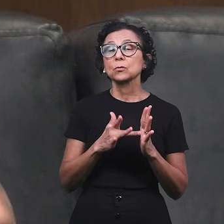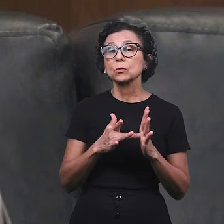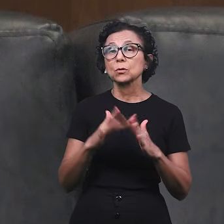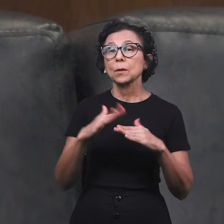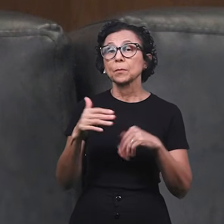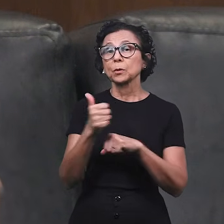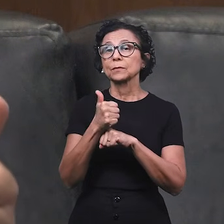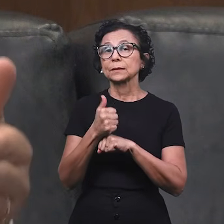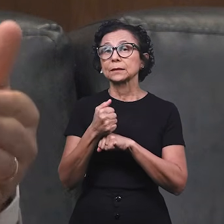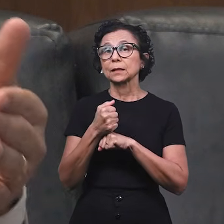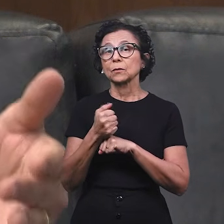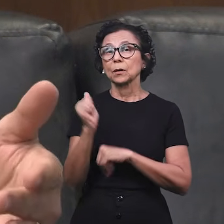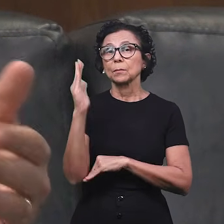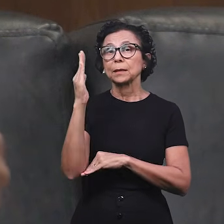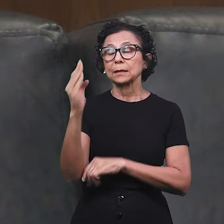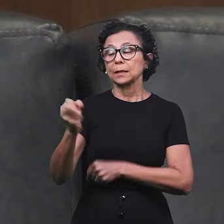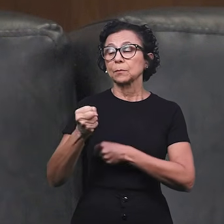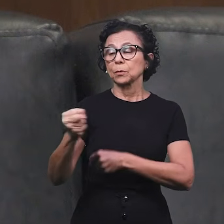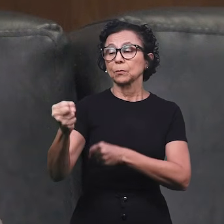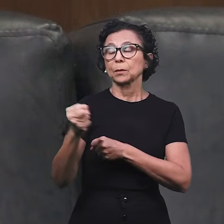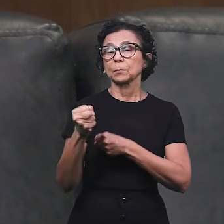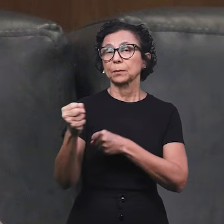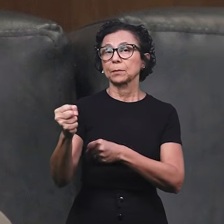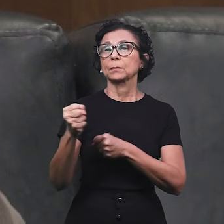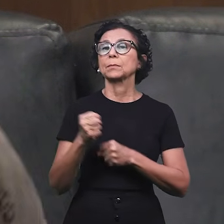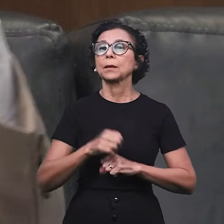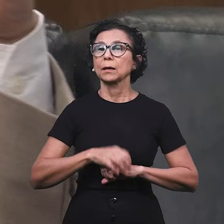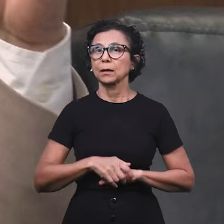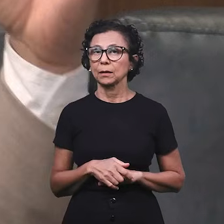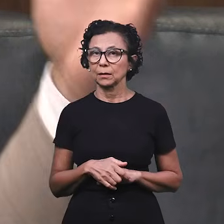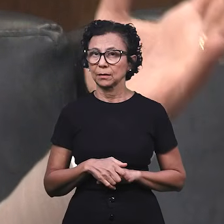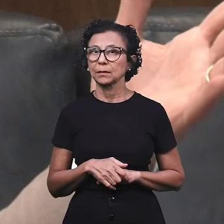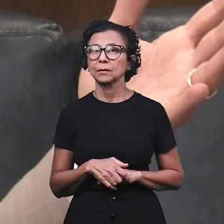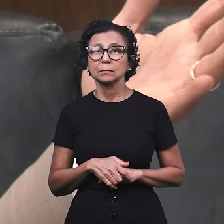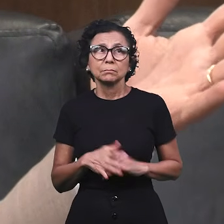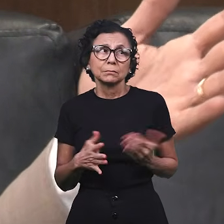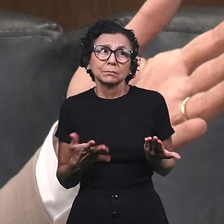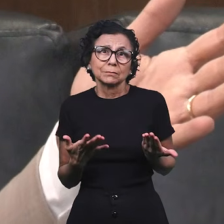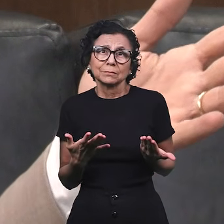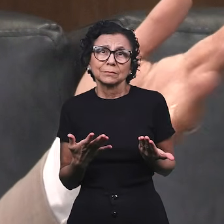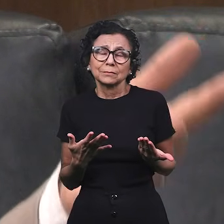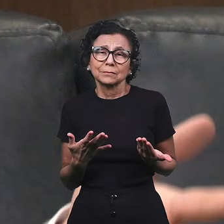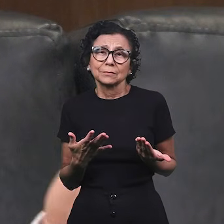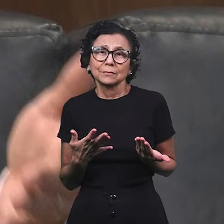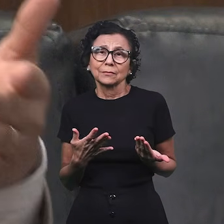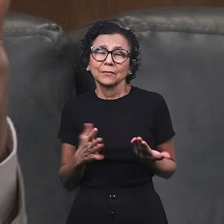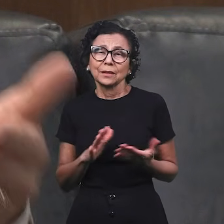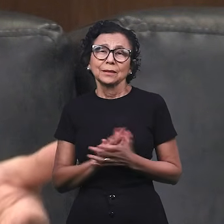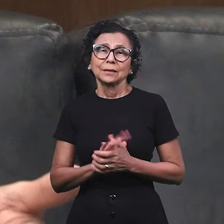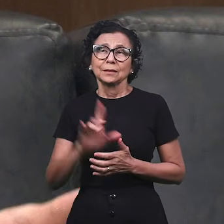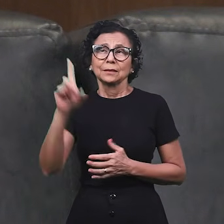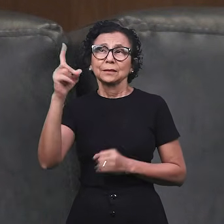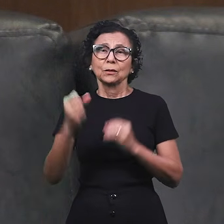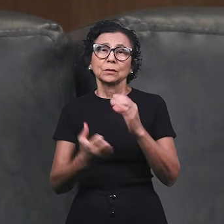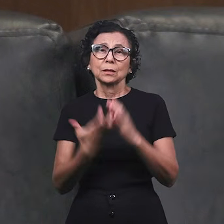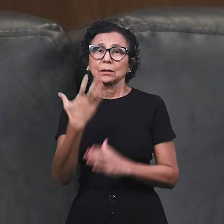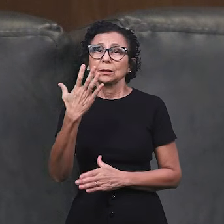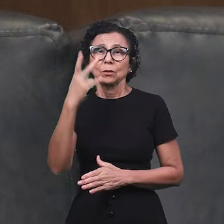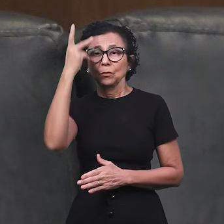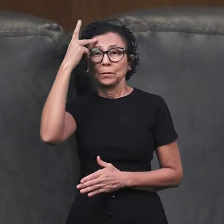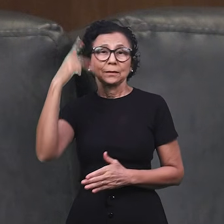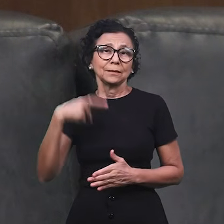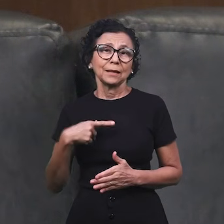Ele purificou Israel como a prata. Ele é o sábio arquiteto do universo. Ele criou todas as coisas. Ele fez o próprio homem.